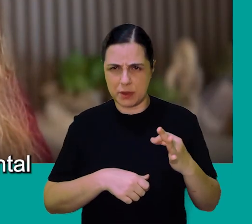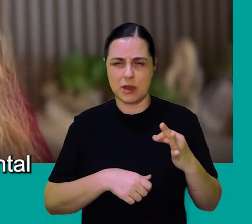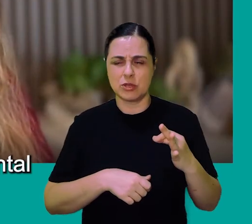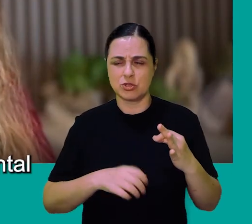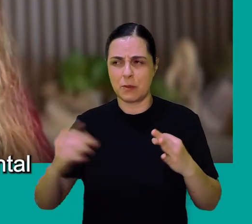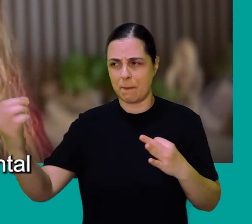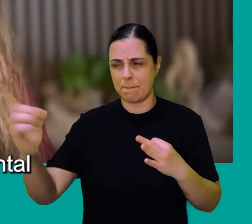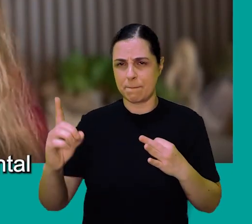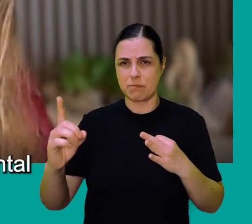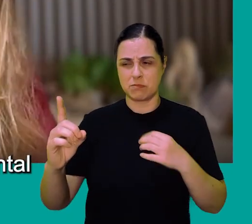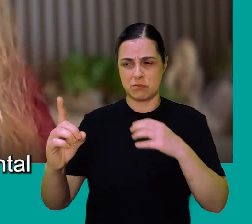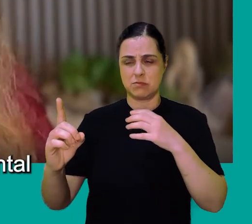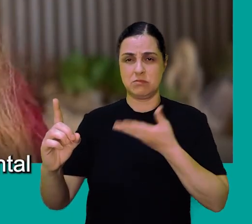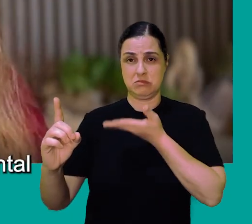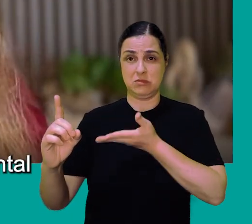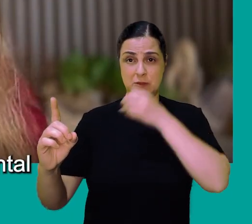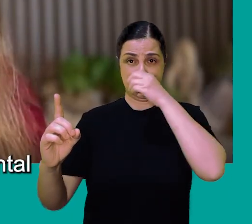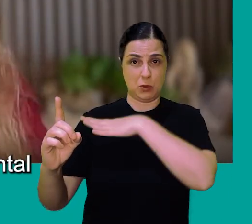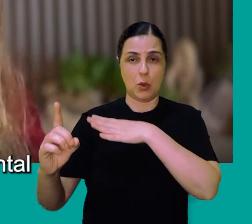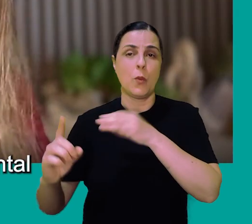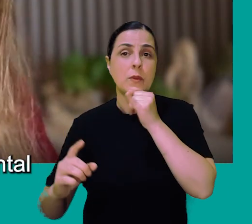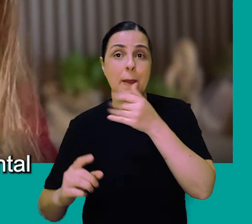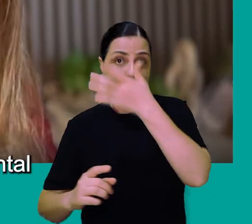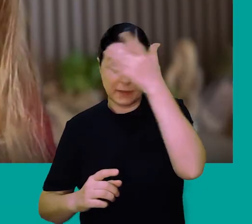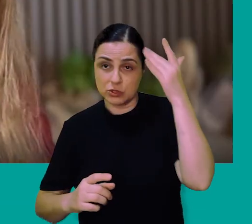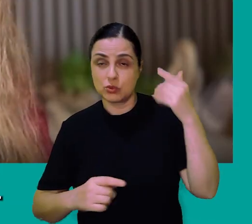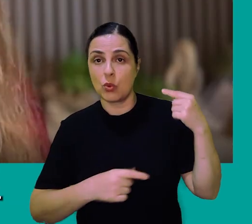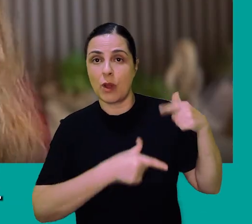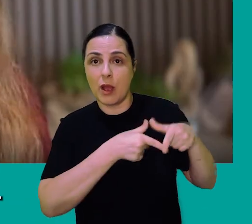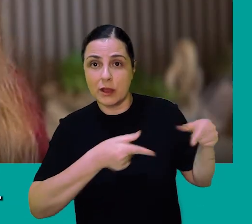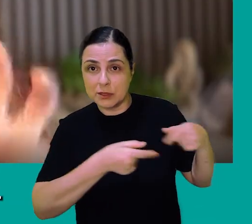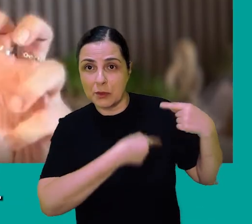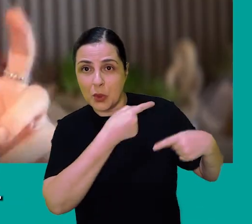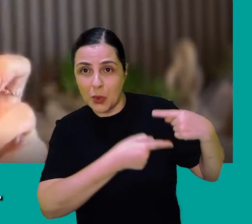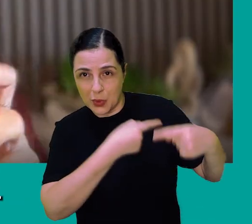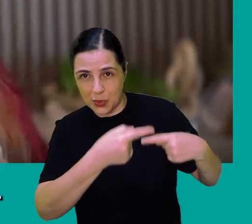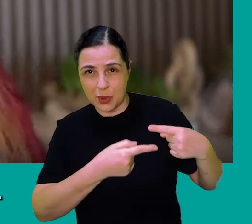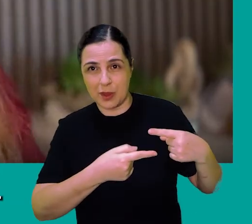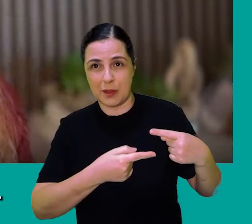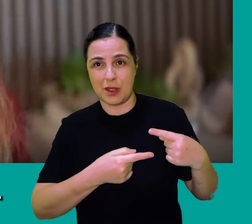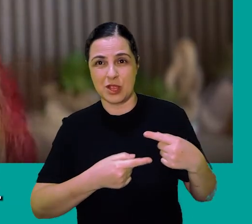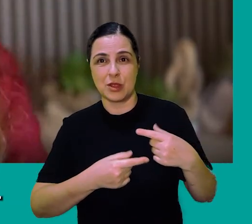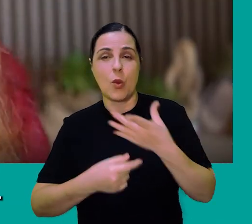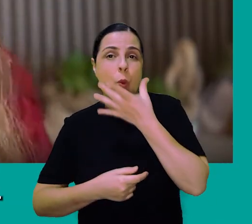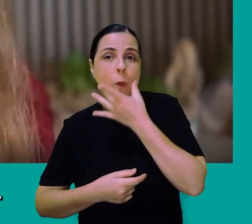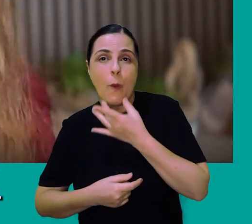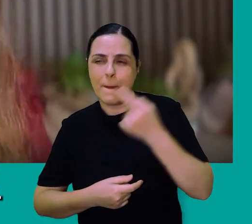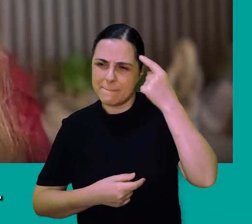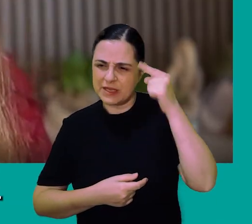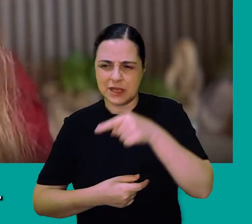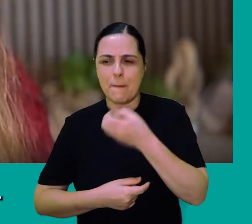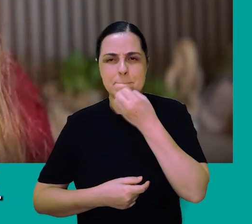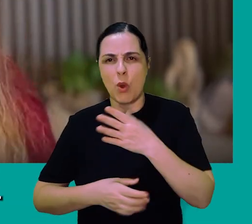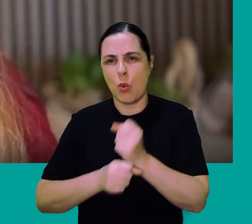microagressão, mas, por exemplo, uma pessoa oriental, ela nunca deixou, apesar dela ser estigmatizada como uma pessoa de exatas,